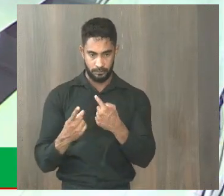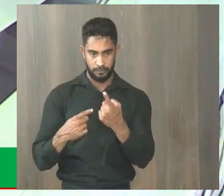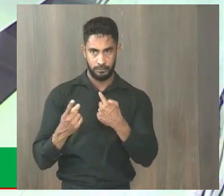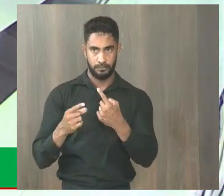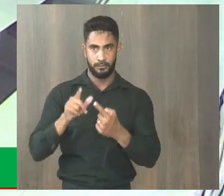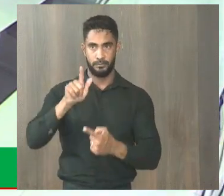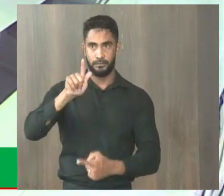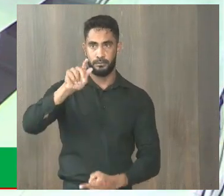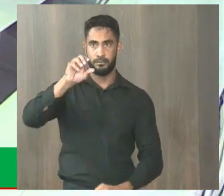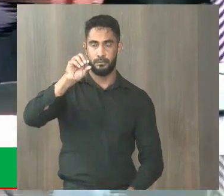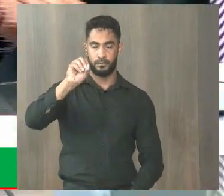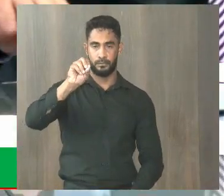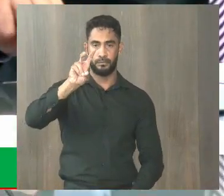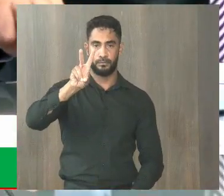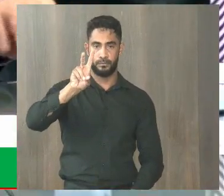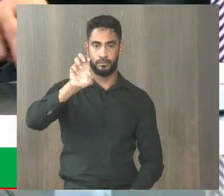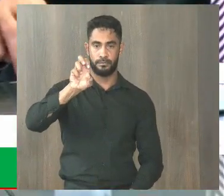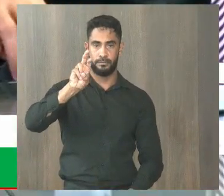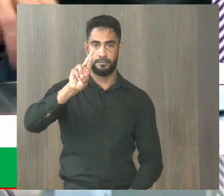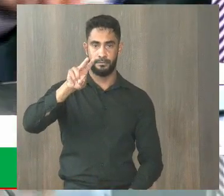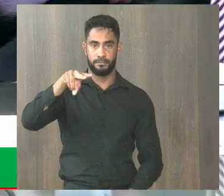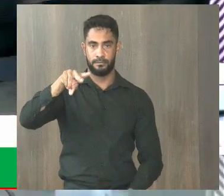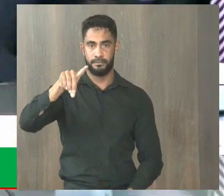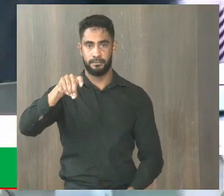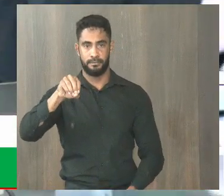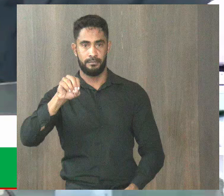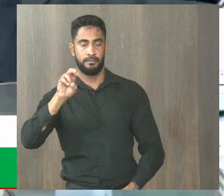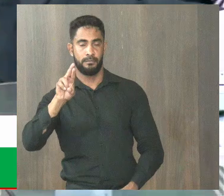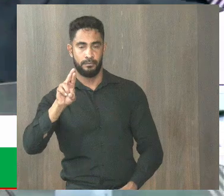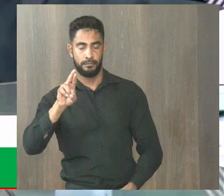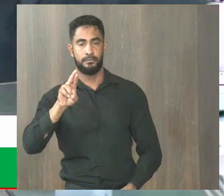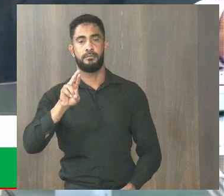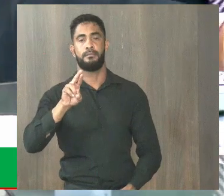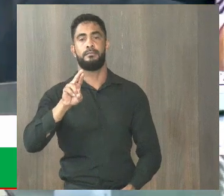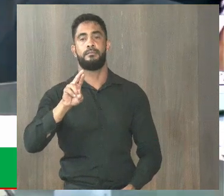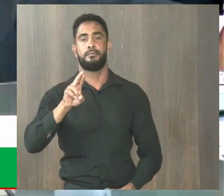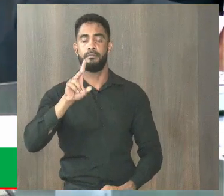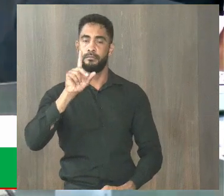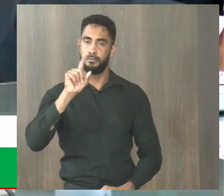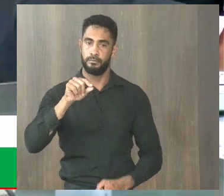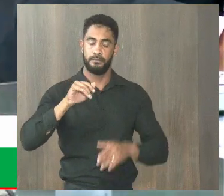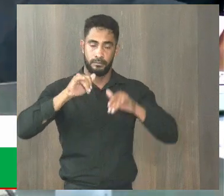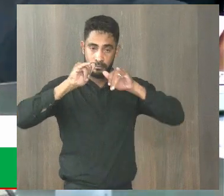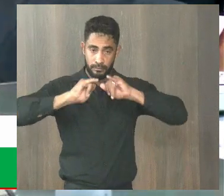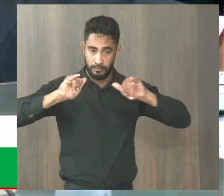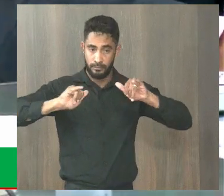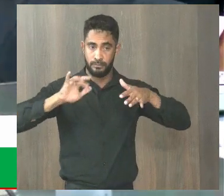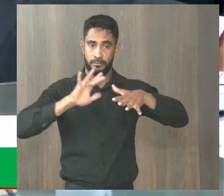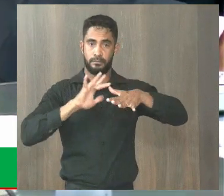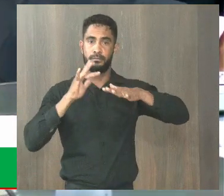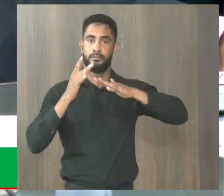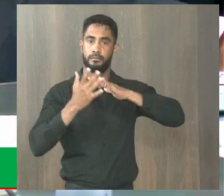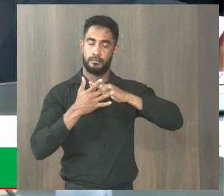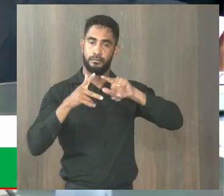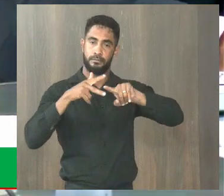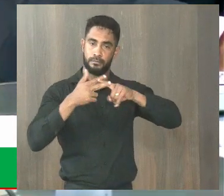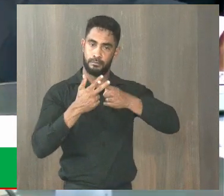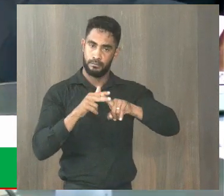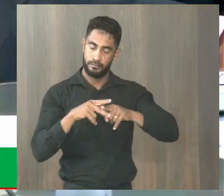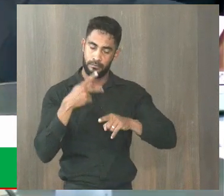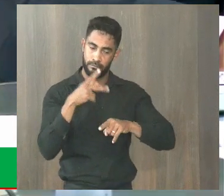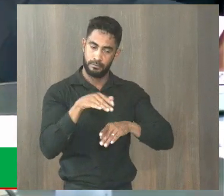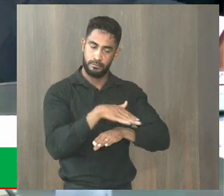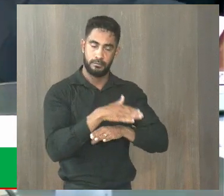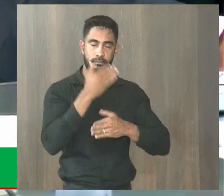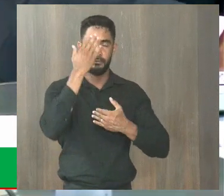Prates, ali no Ribeirão do Ouro, lá do nosso igreja Nossa Senhora da Saúde, que, né, já divulgou nas redes sociais que ela vai ser pavimentada, né,